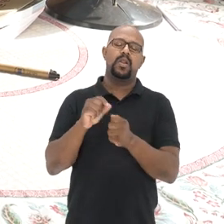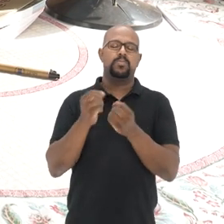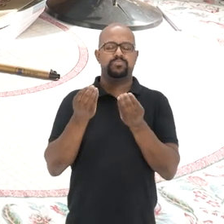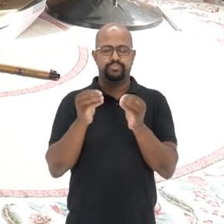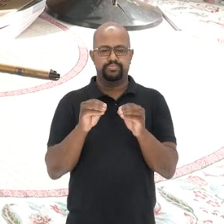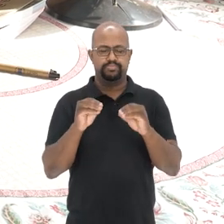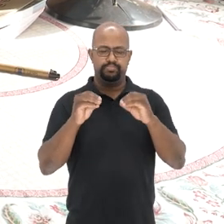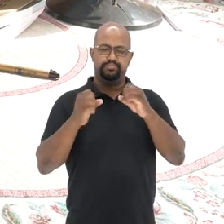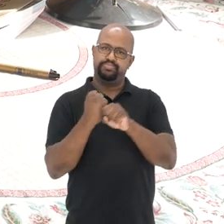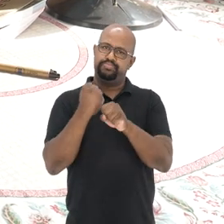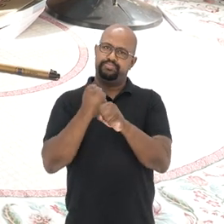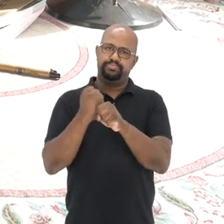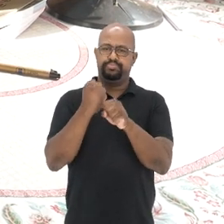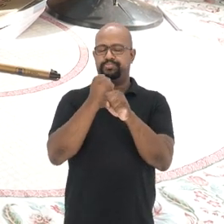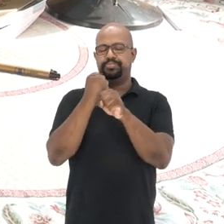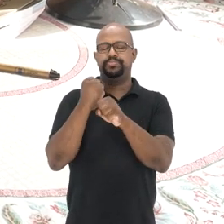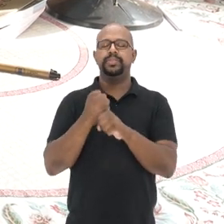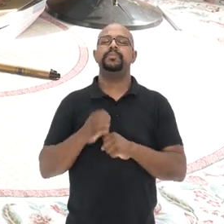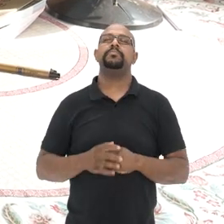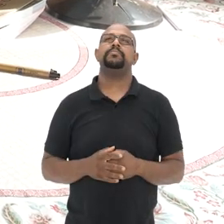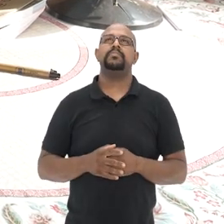foram colocadas